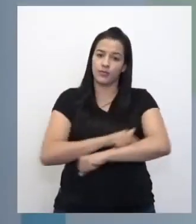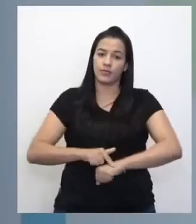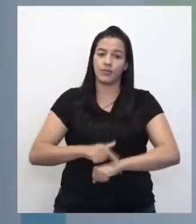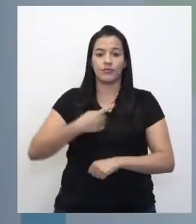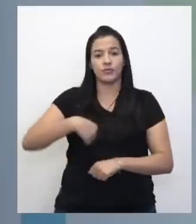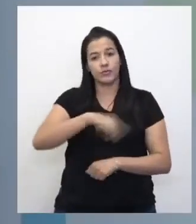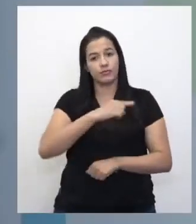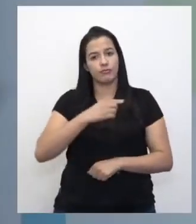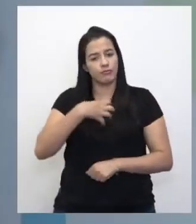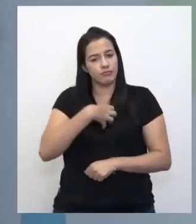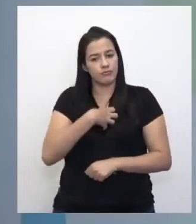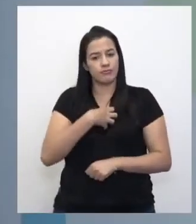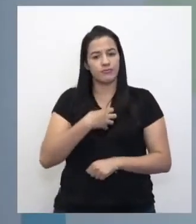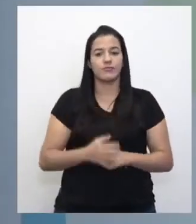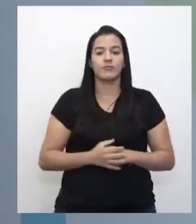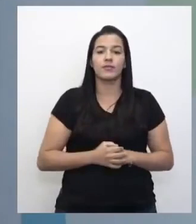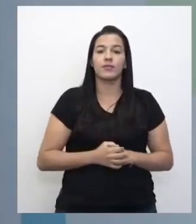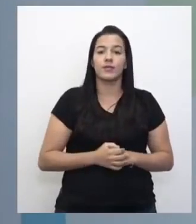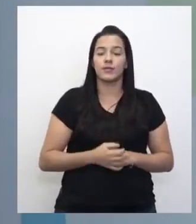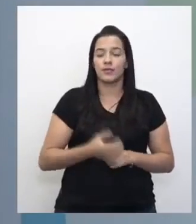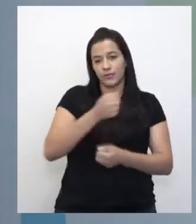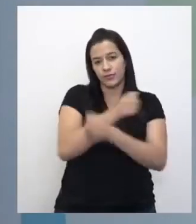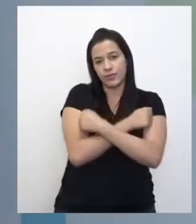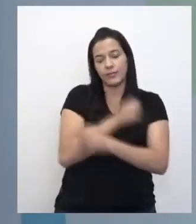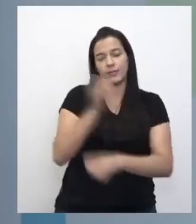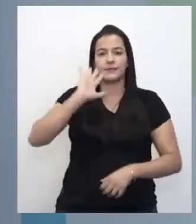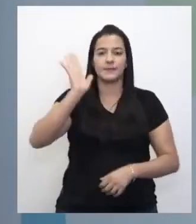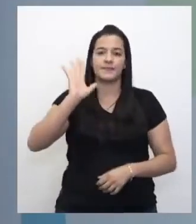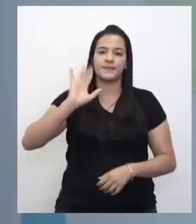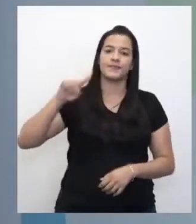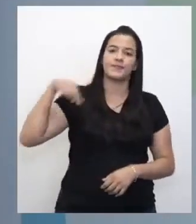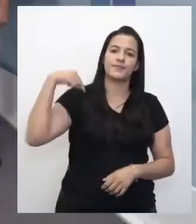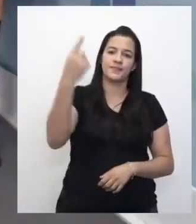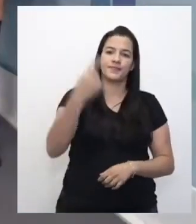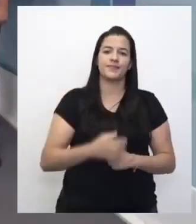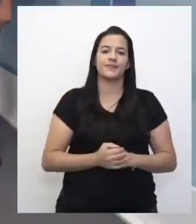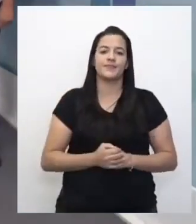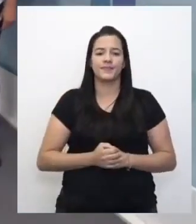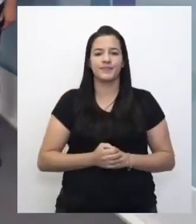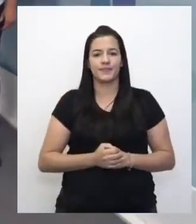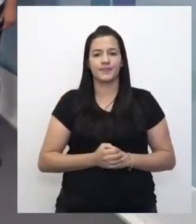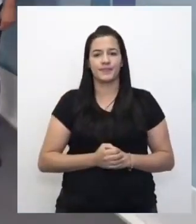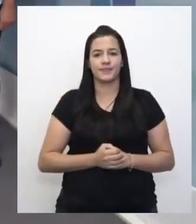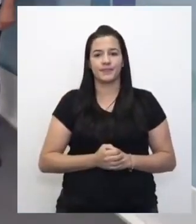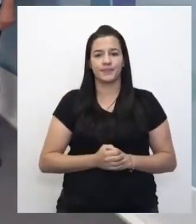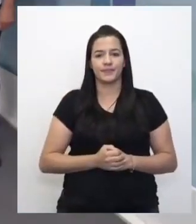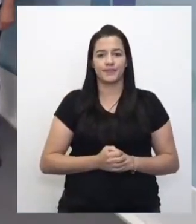muito sensíveis. Vou bater no microfone. Um grande abraço, tchau, tchau, valeu! Tchau, gente, até!